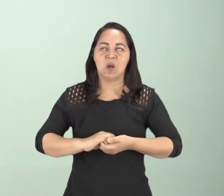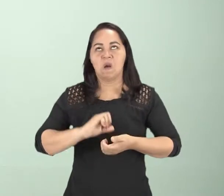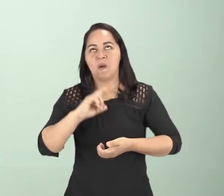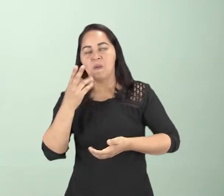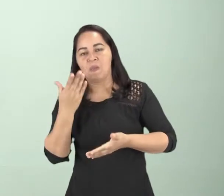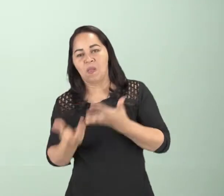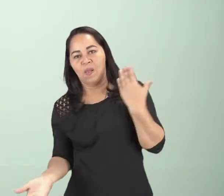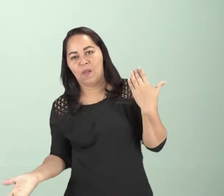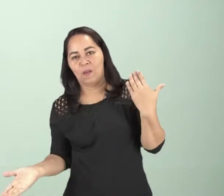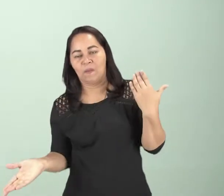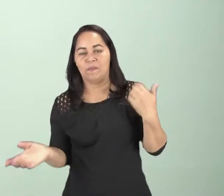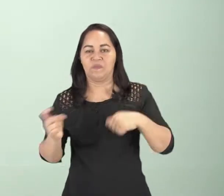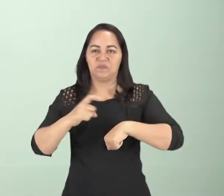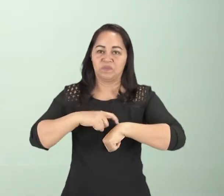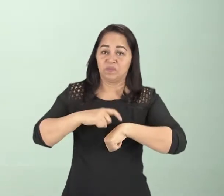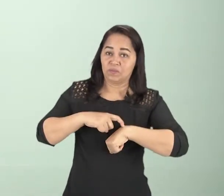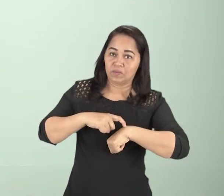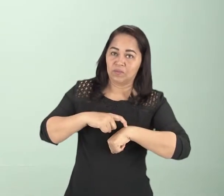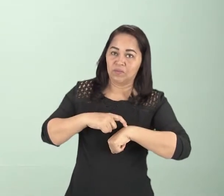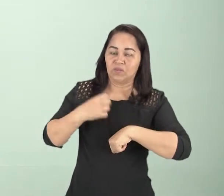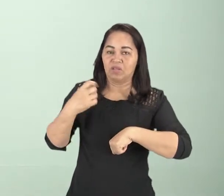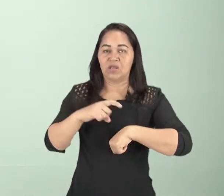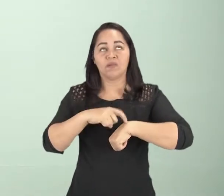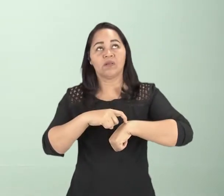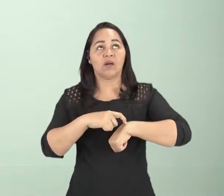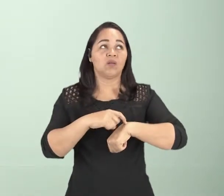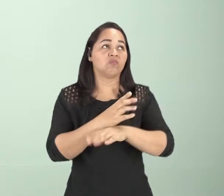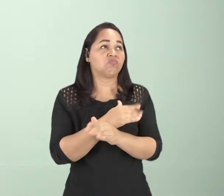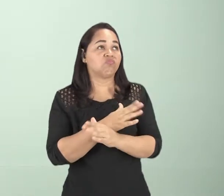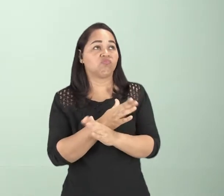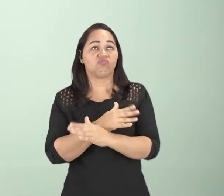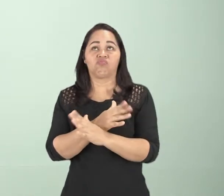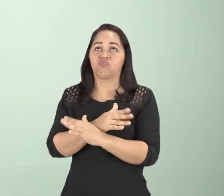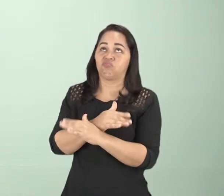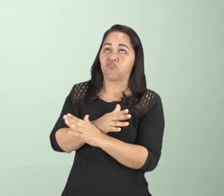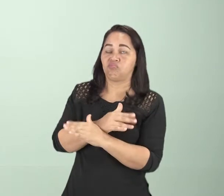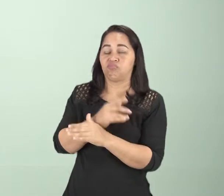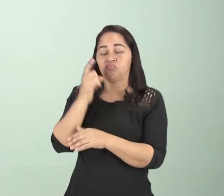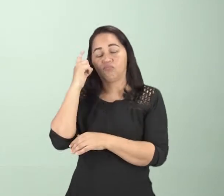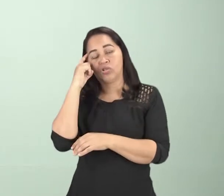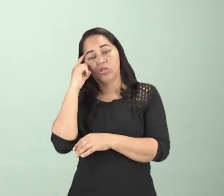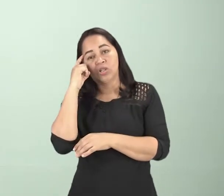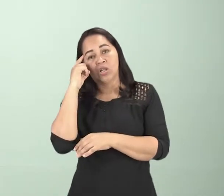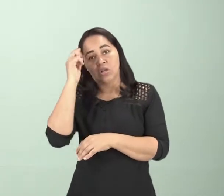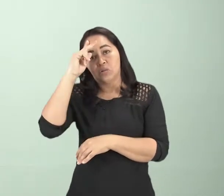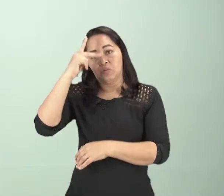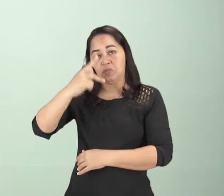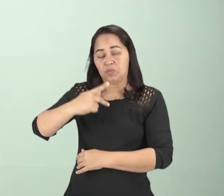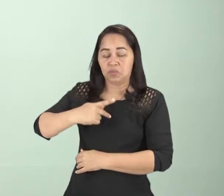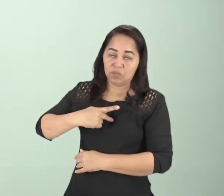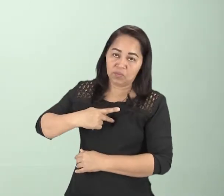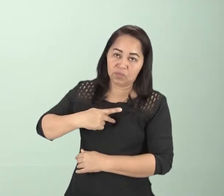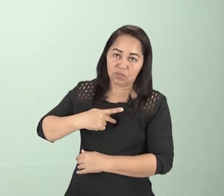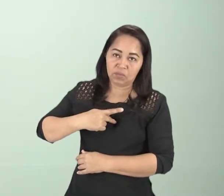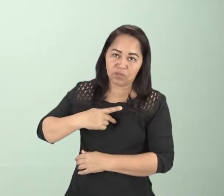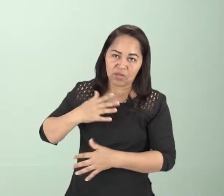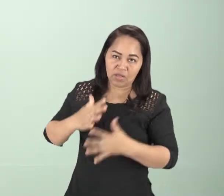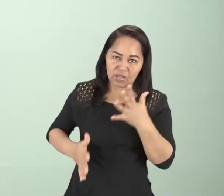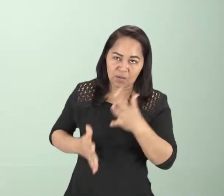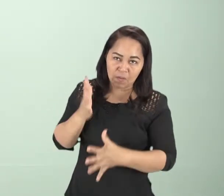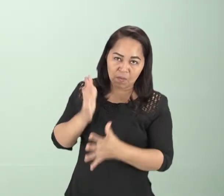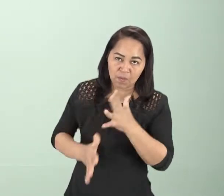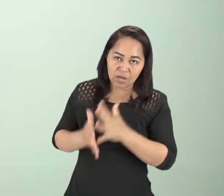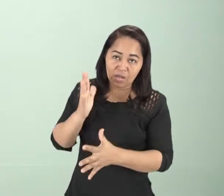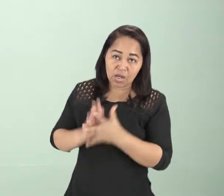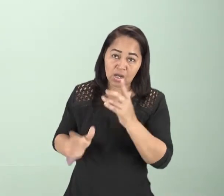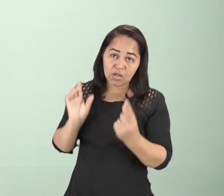tempo? Será que tirar um tempo para ficar de bobeira sem fazer nada, pensando no meu bem-estar, vai me atrapalhar na busca dos